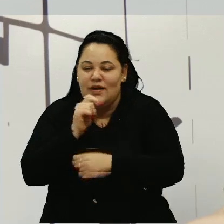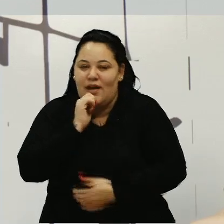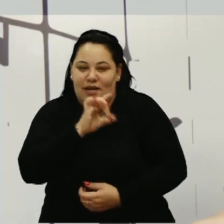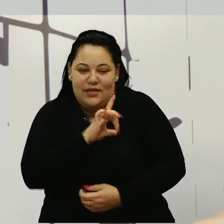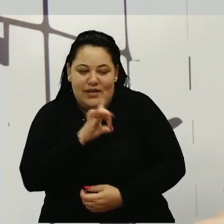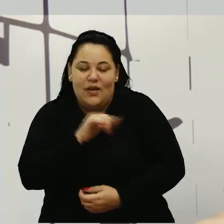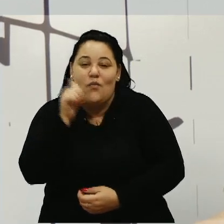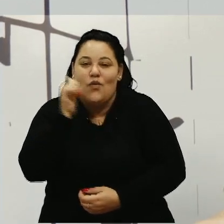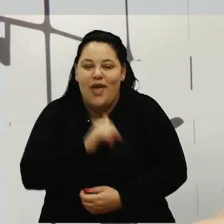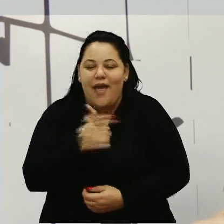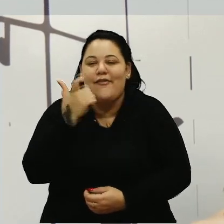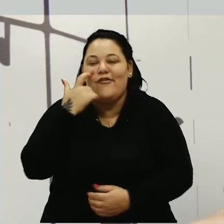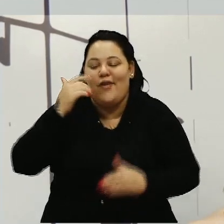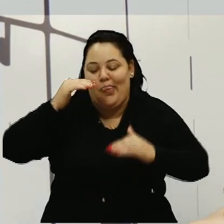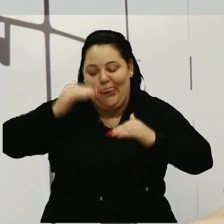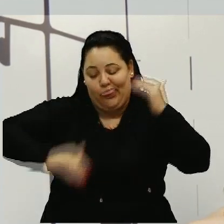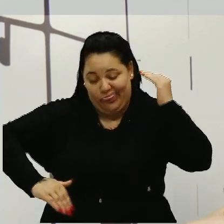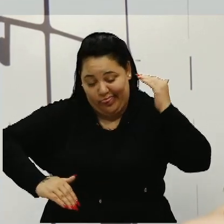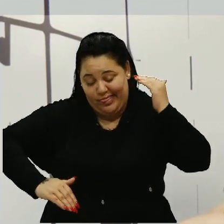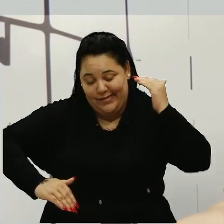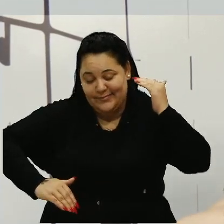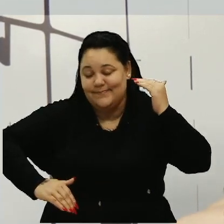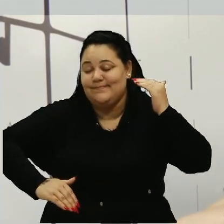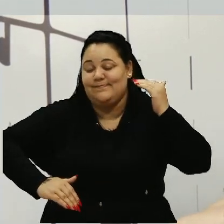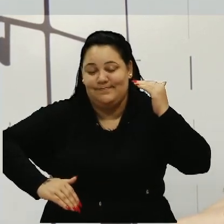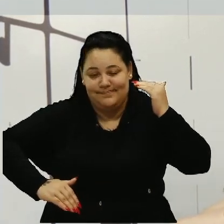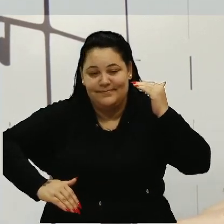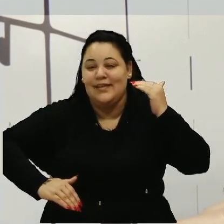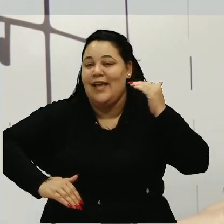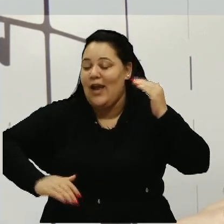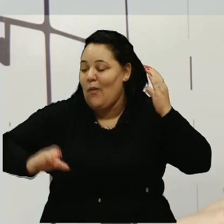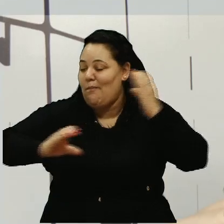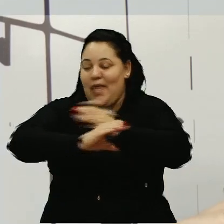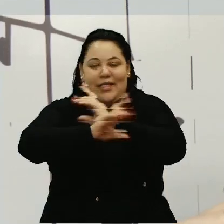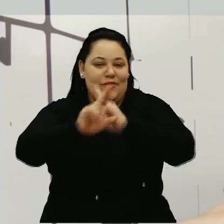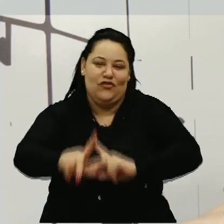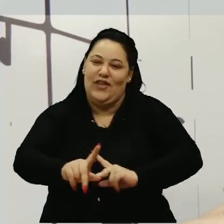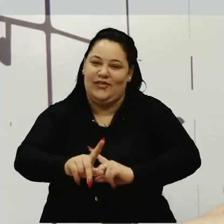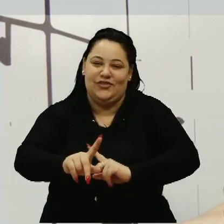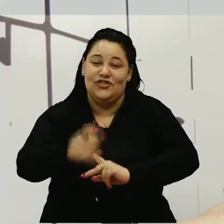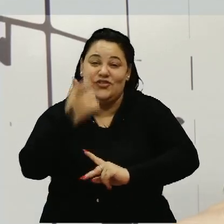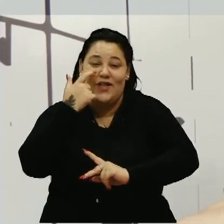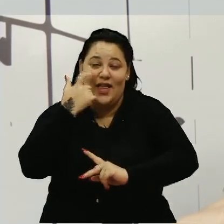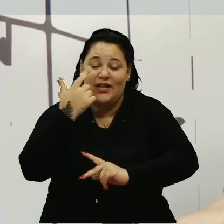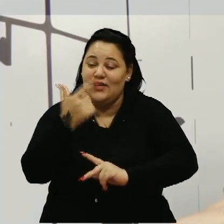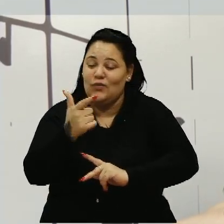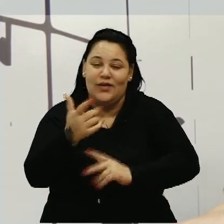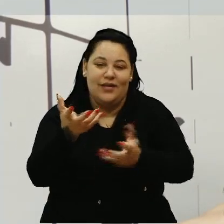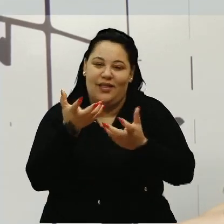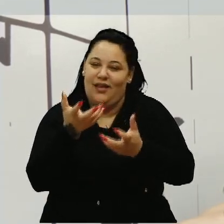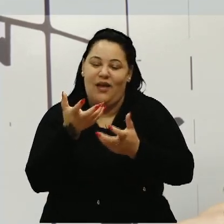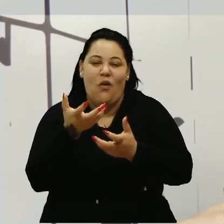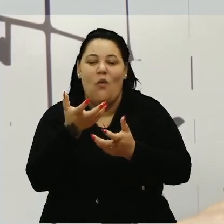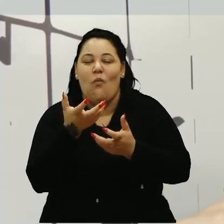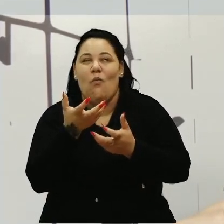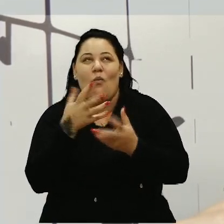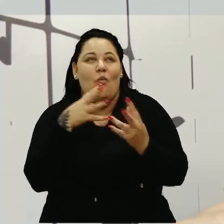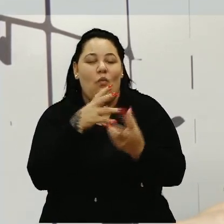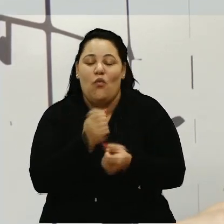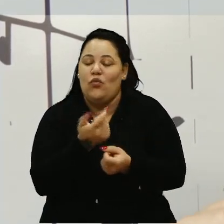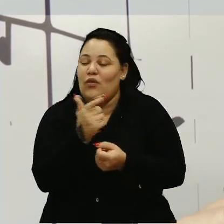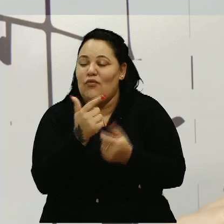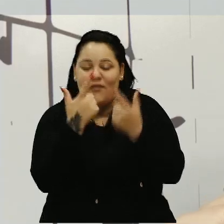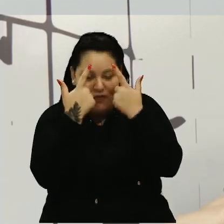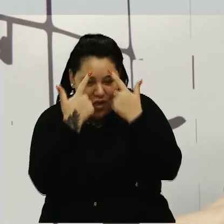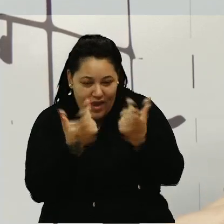para as mulheres, a gente vê dados estarrecedores. Então, a gente fala tudo isso para dizer que nós queremos um mundo sem violência. Nós queremos, o